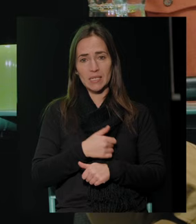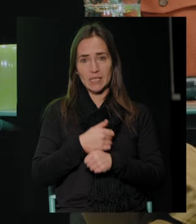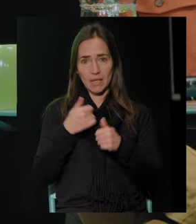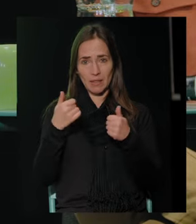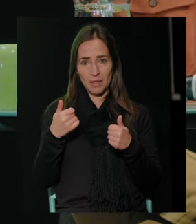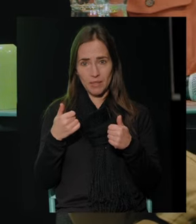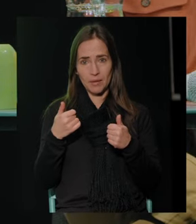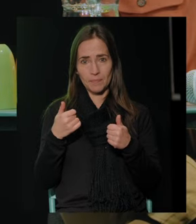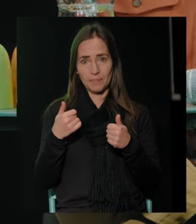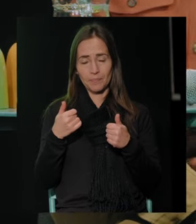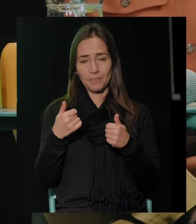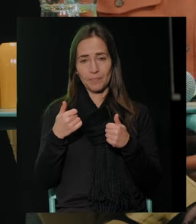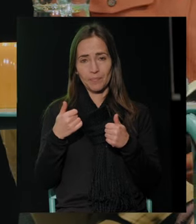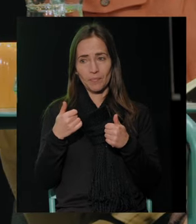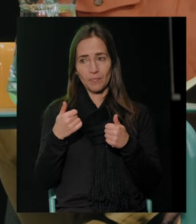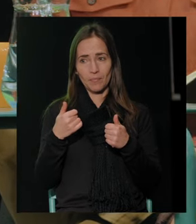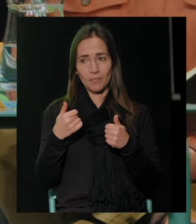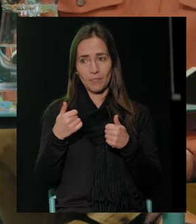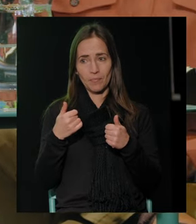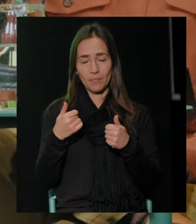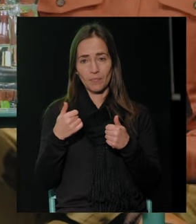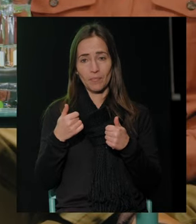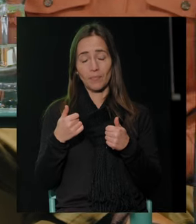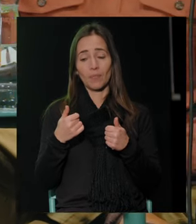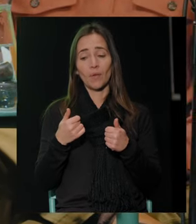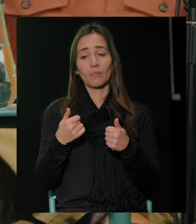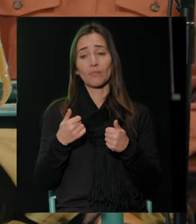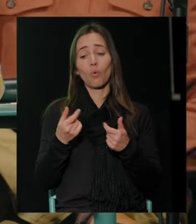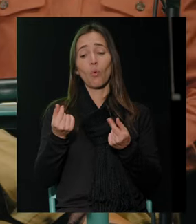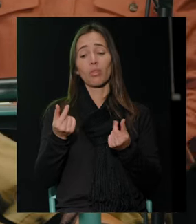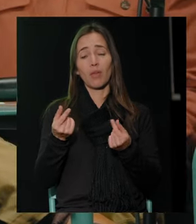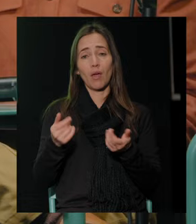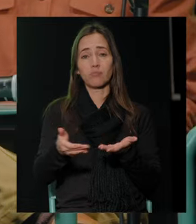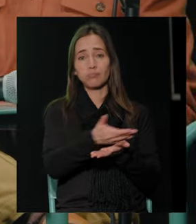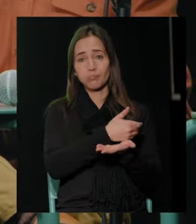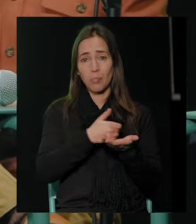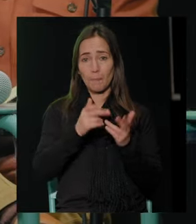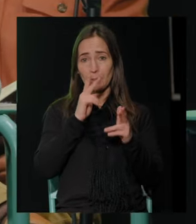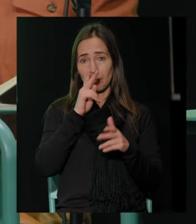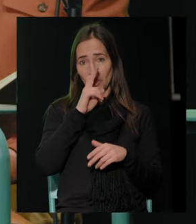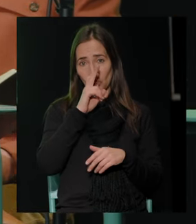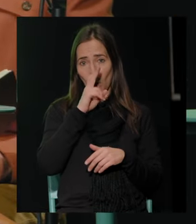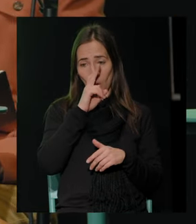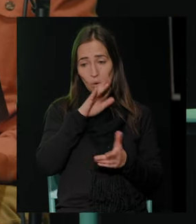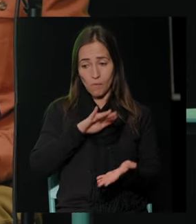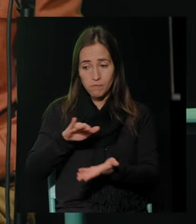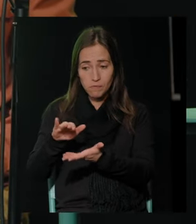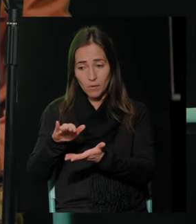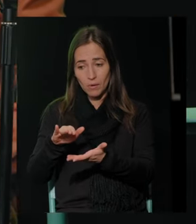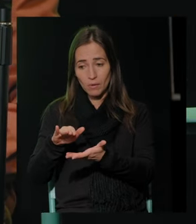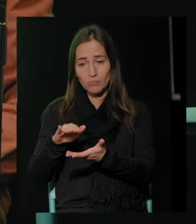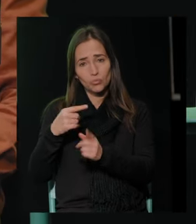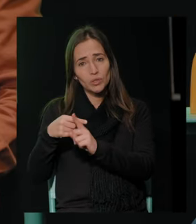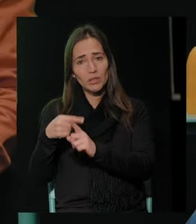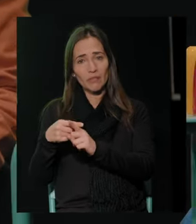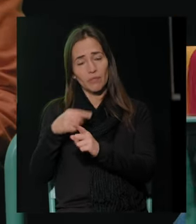cidade. Ou seja, a aplicação dos royalties do petróleo era aplicada de uma forma